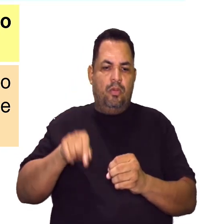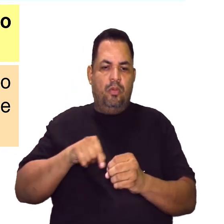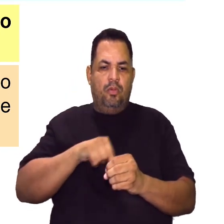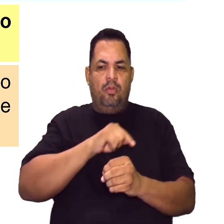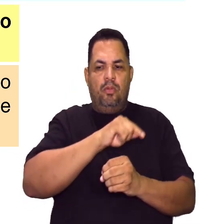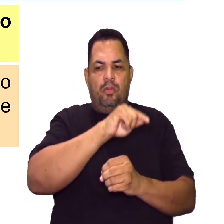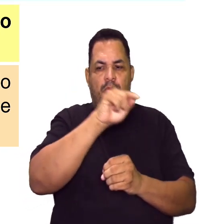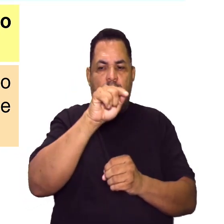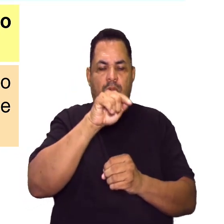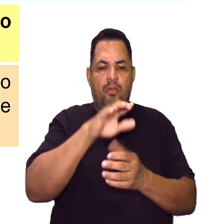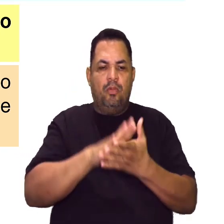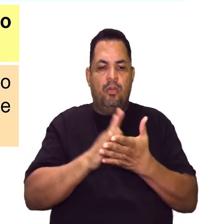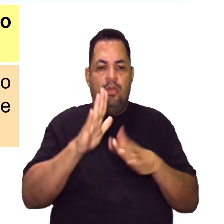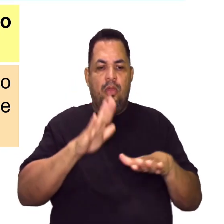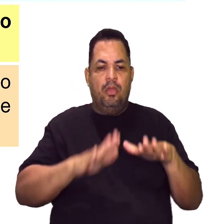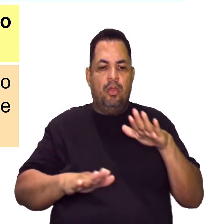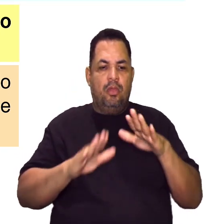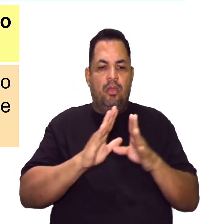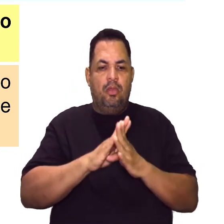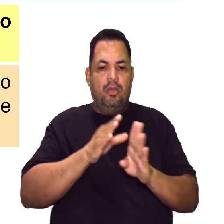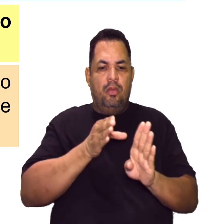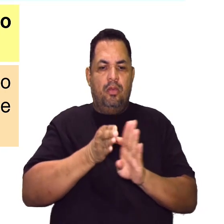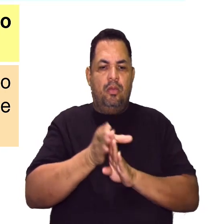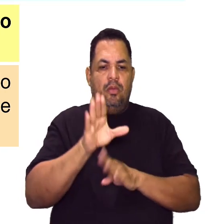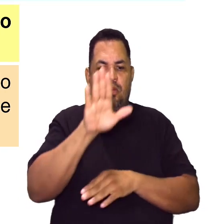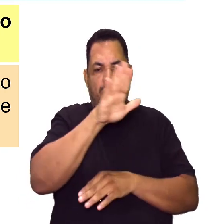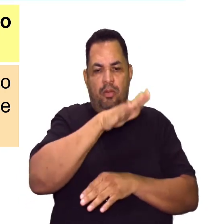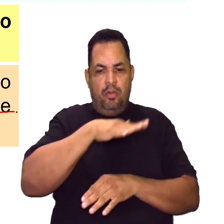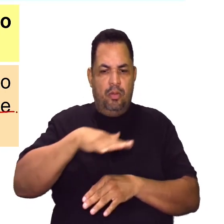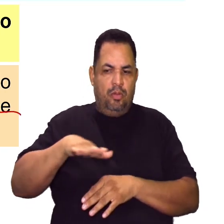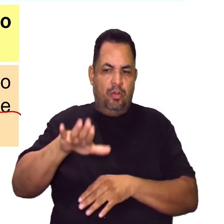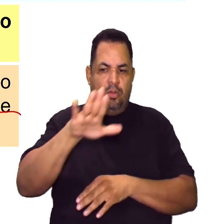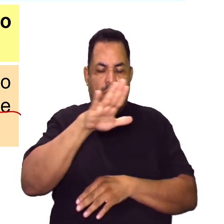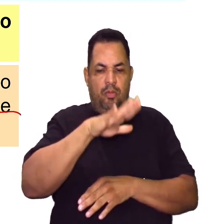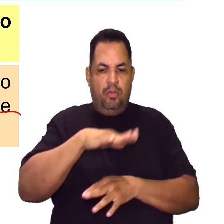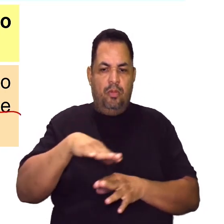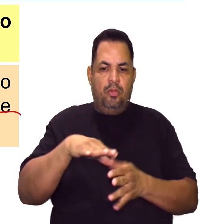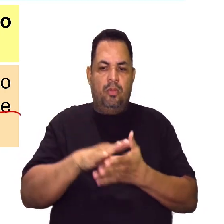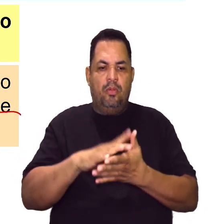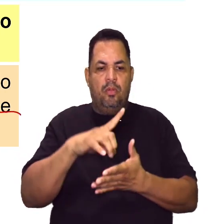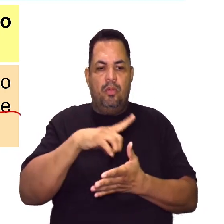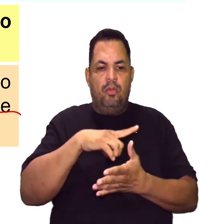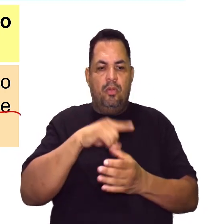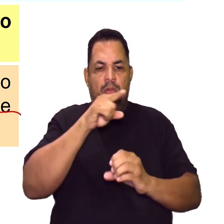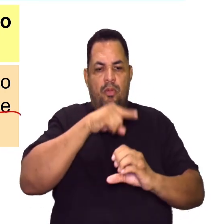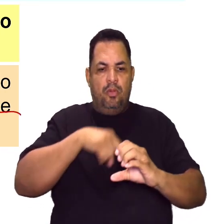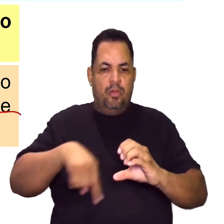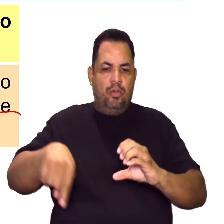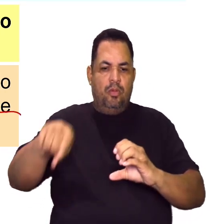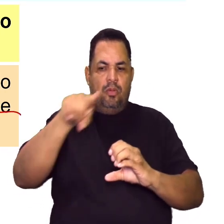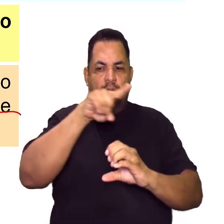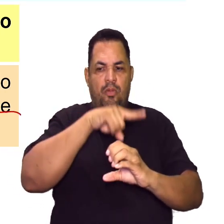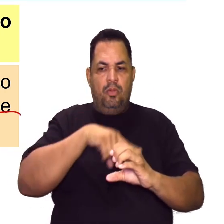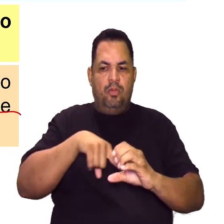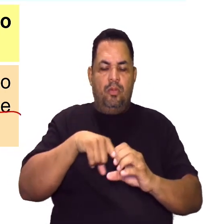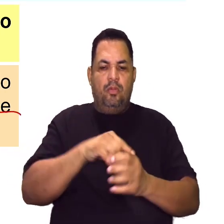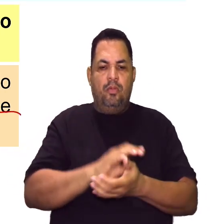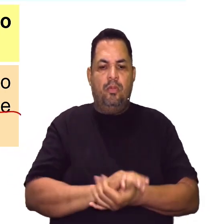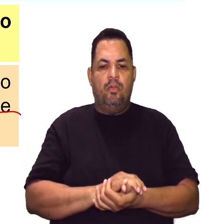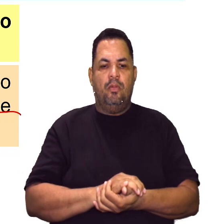distribuídos de acordo com a orientação espacial dos elétrons ligantes que estão ao redor do átomo